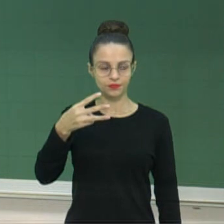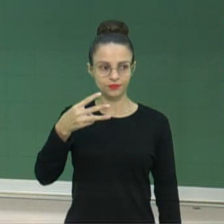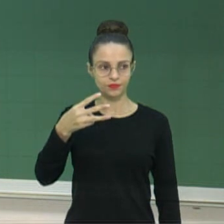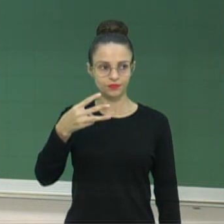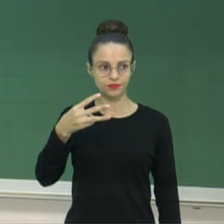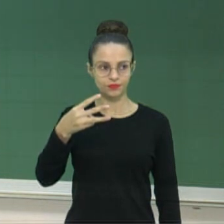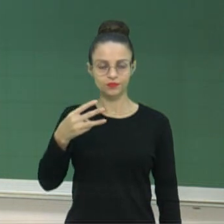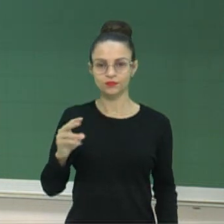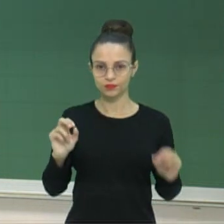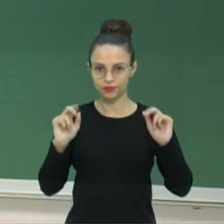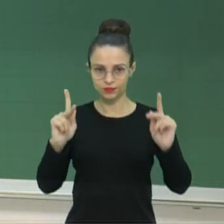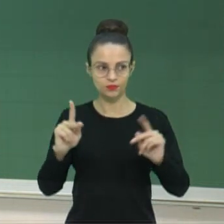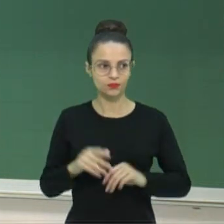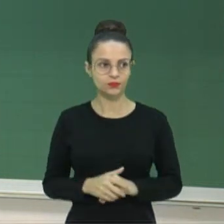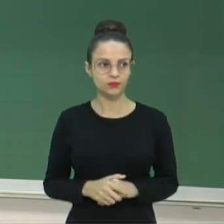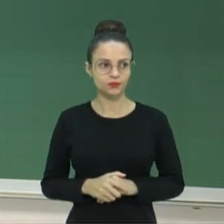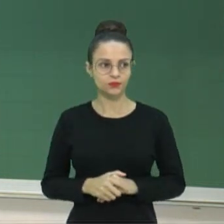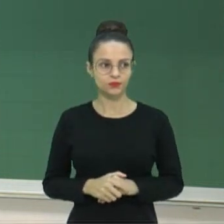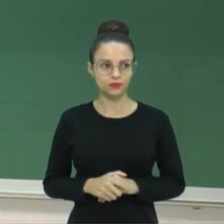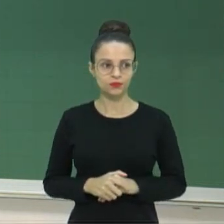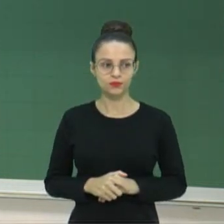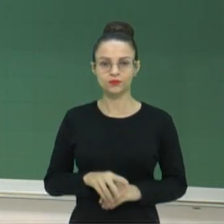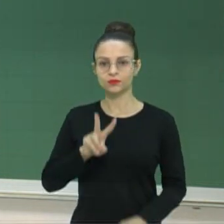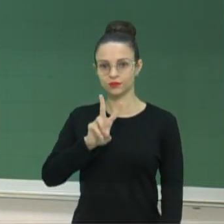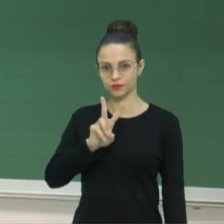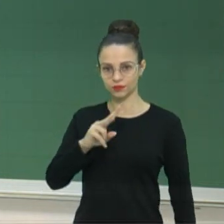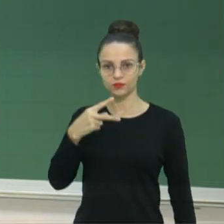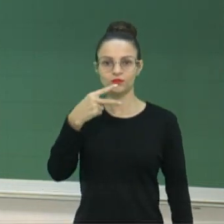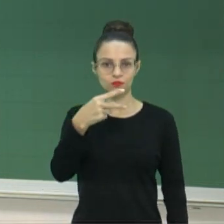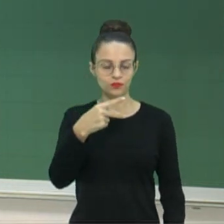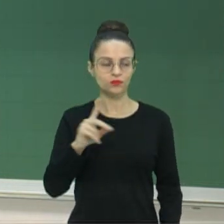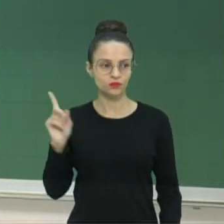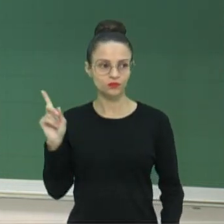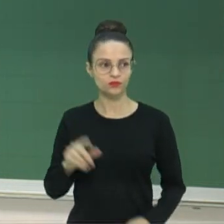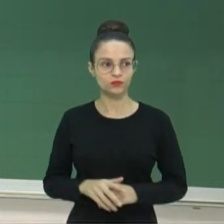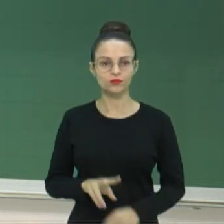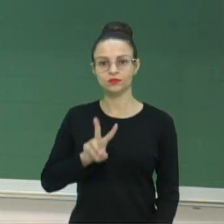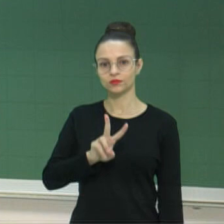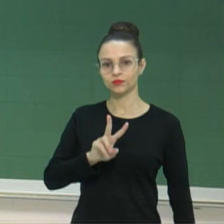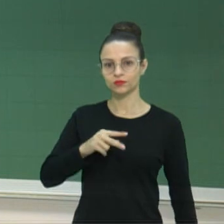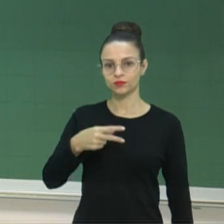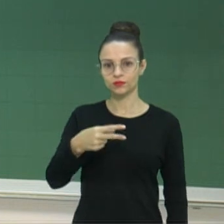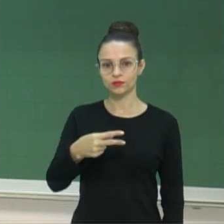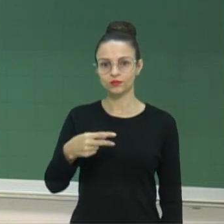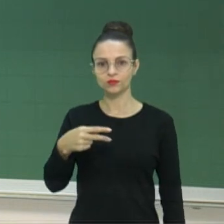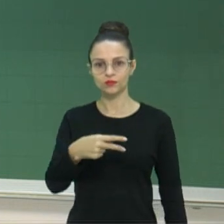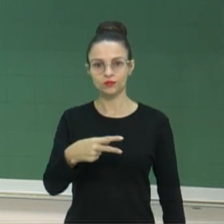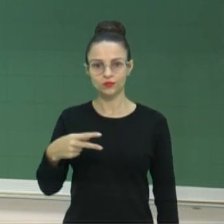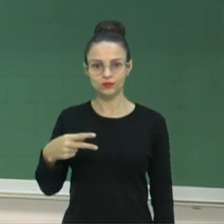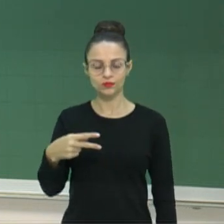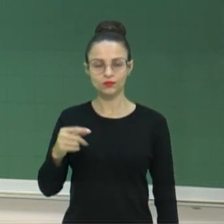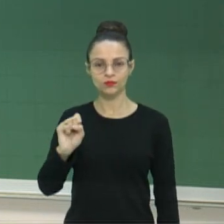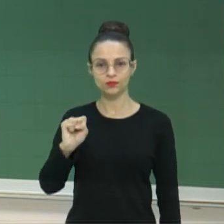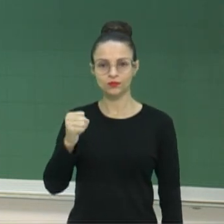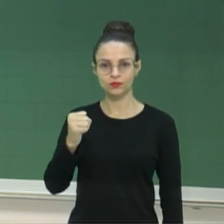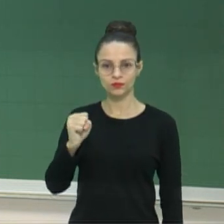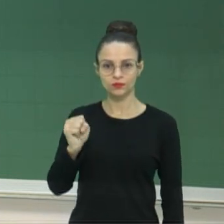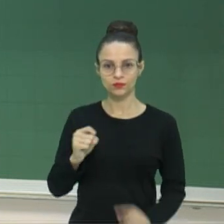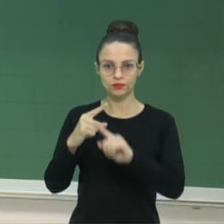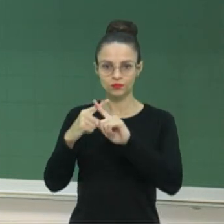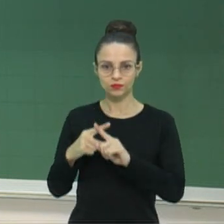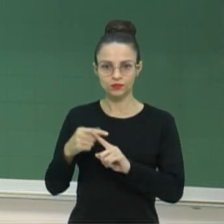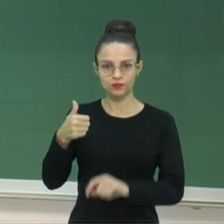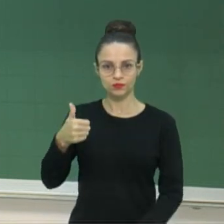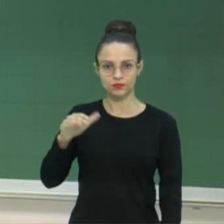13ª, ok? Lembrando que a velocidade é ao quadrado aqui. V ao quadrado é igual a 8 vezes